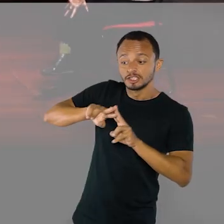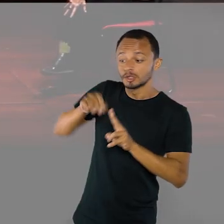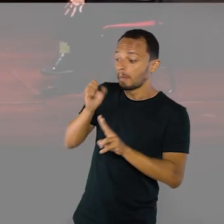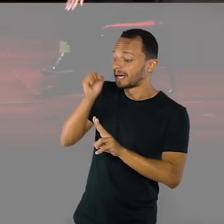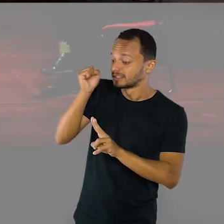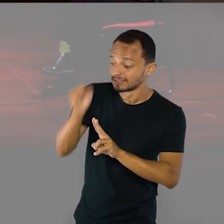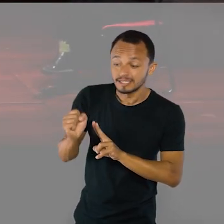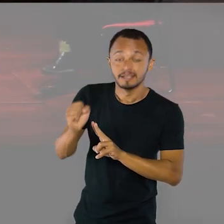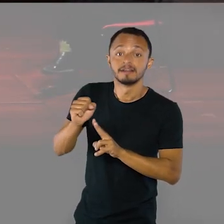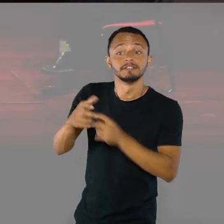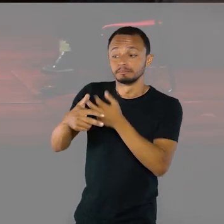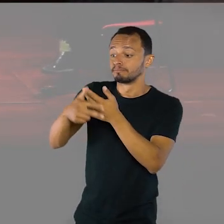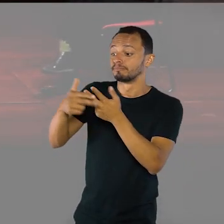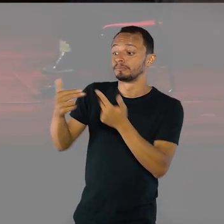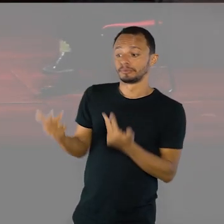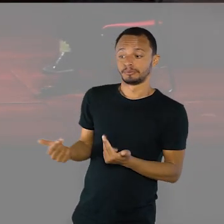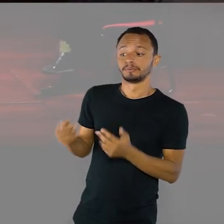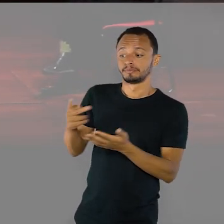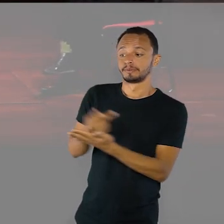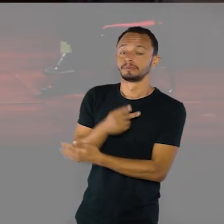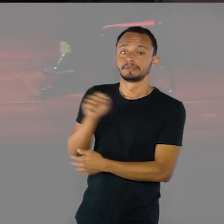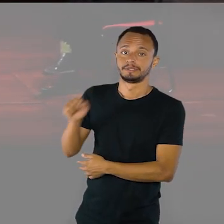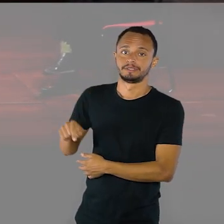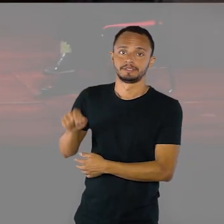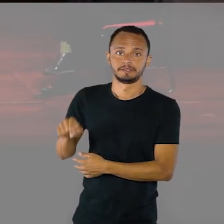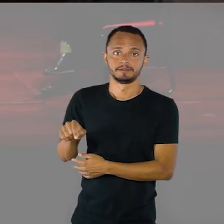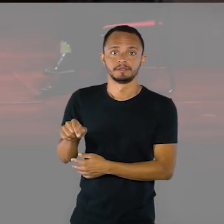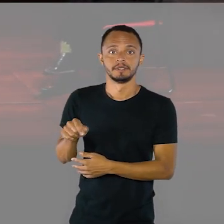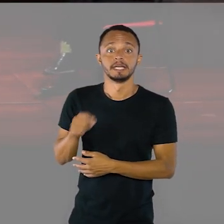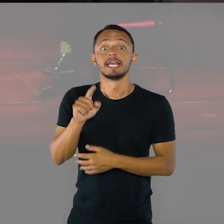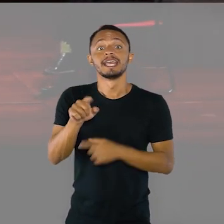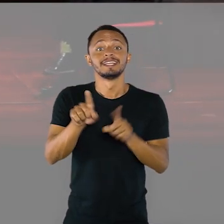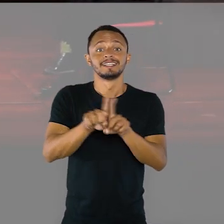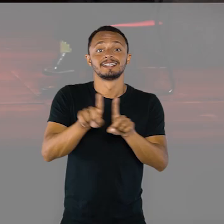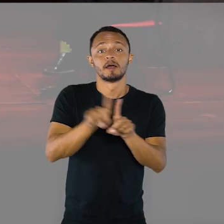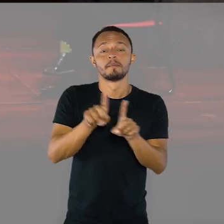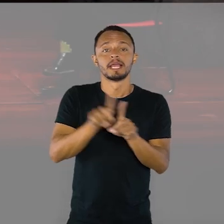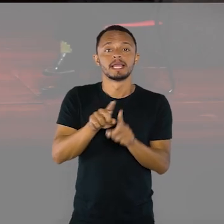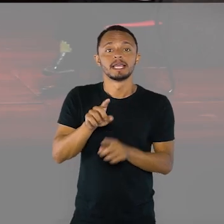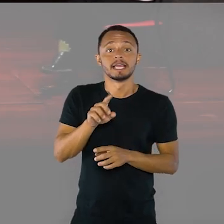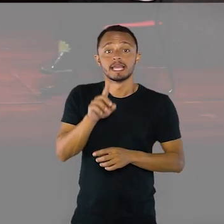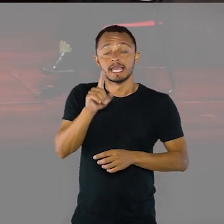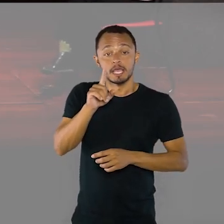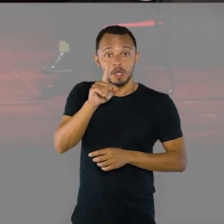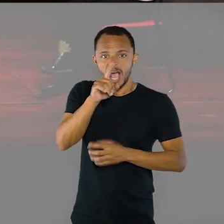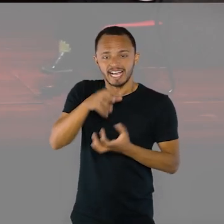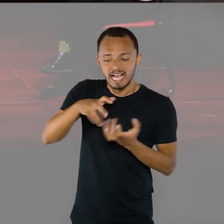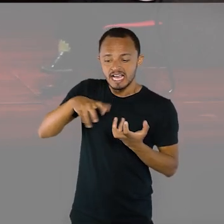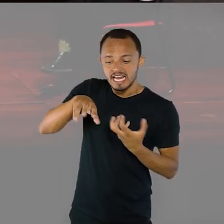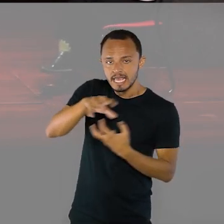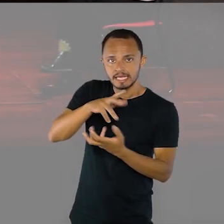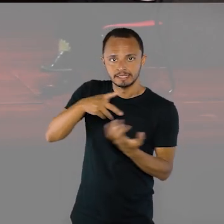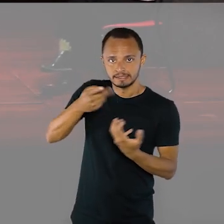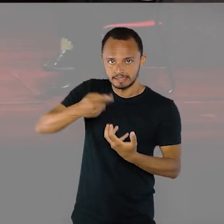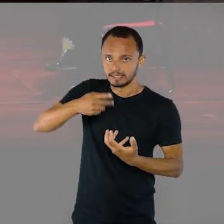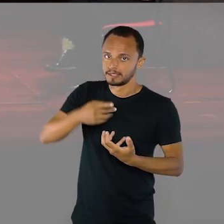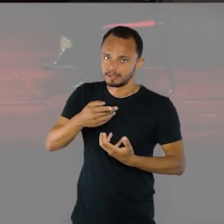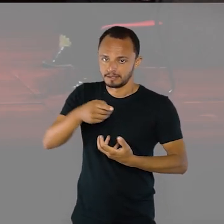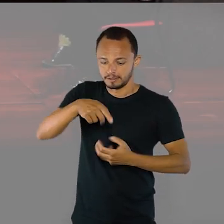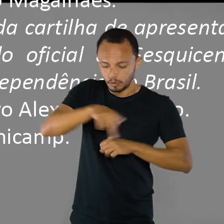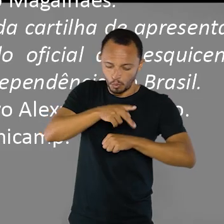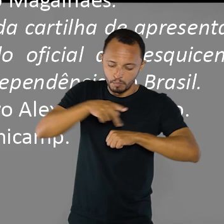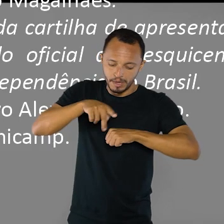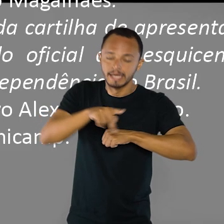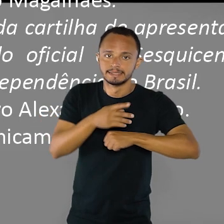bem comemorar e, de alguma maneira, não deixar passar a crise que existia no seio do próprio país. Essa imagem que foi